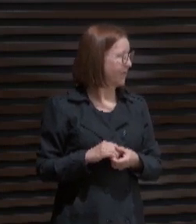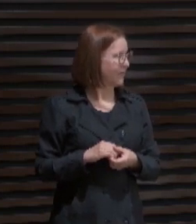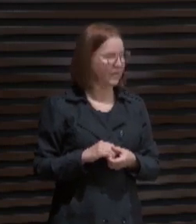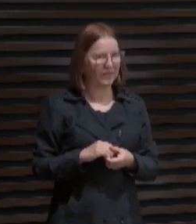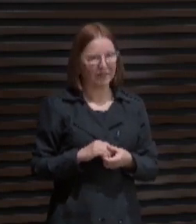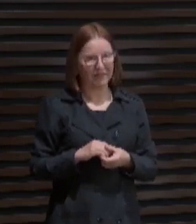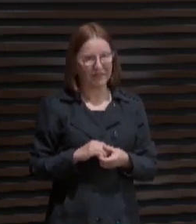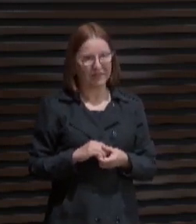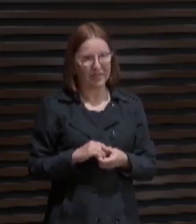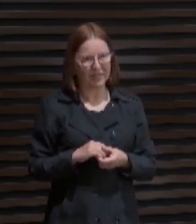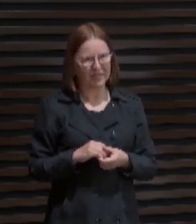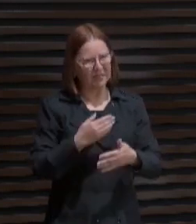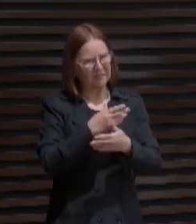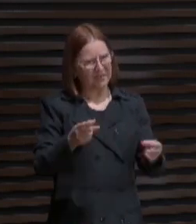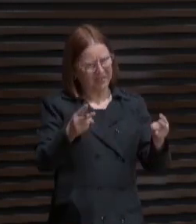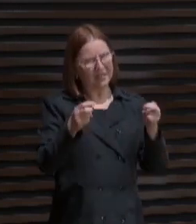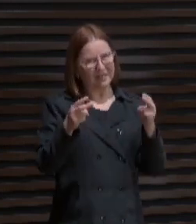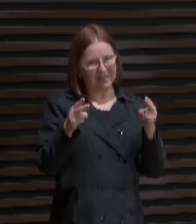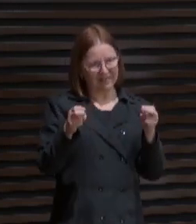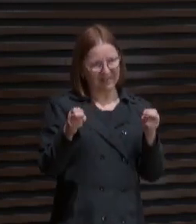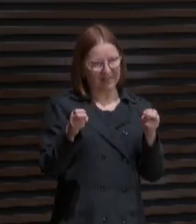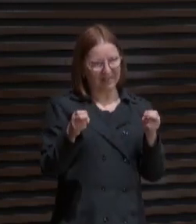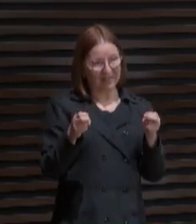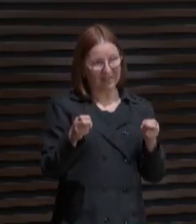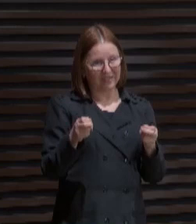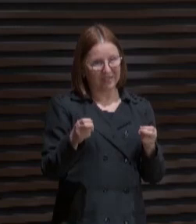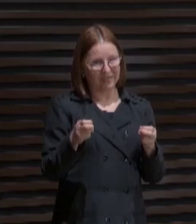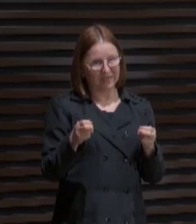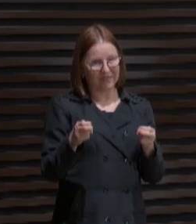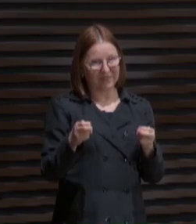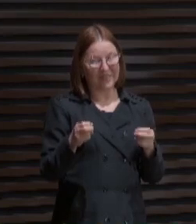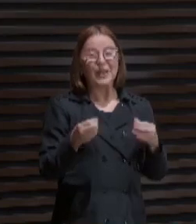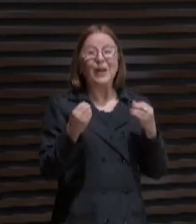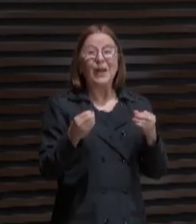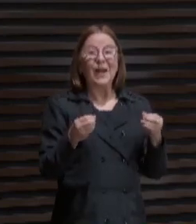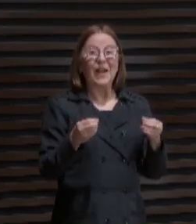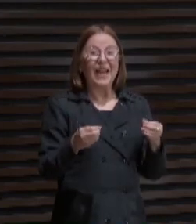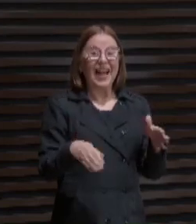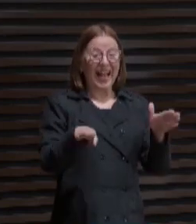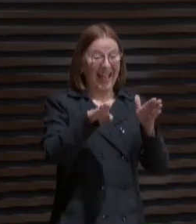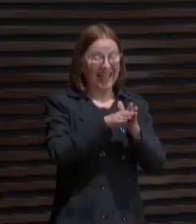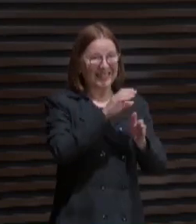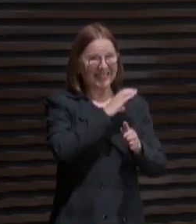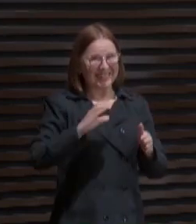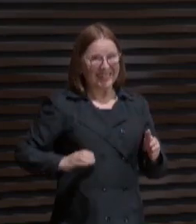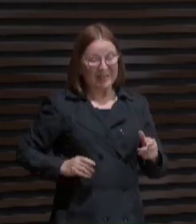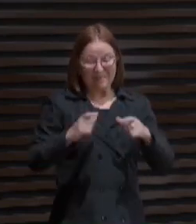Mas vocês conseguem enxergar como a chegada de Cristo é maior do que tudo